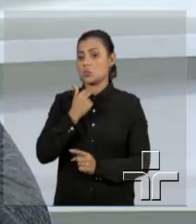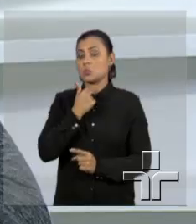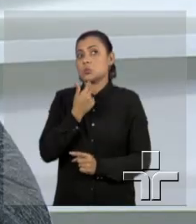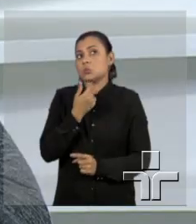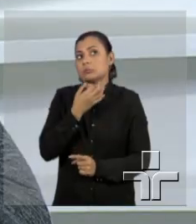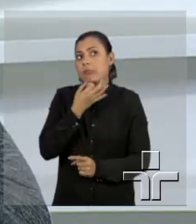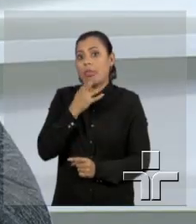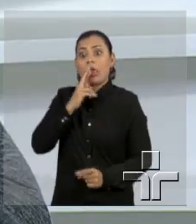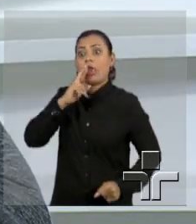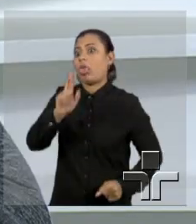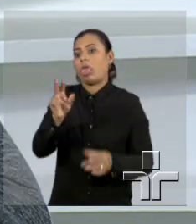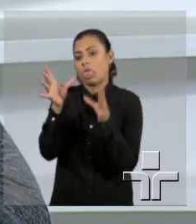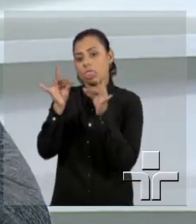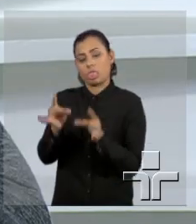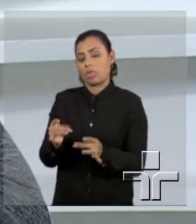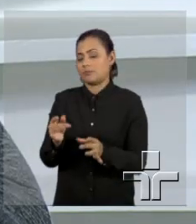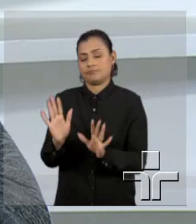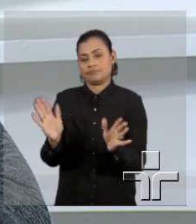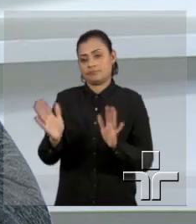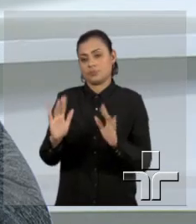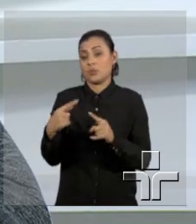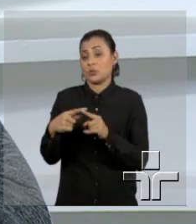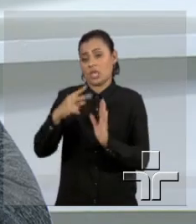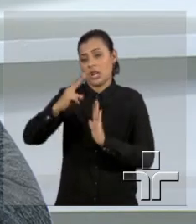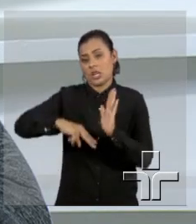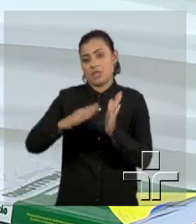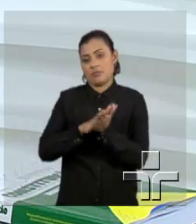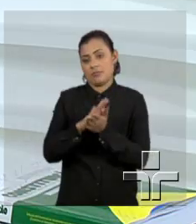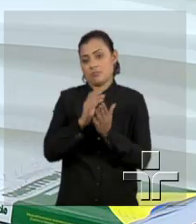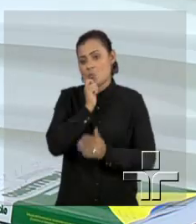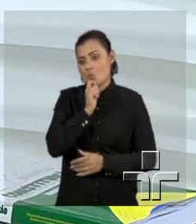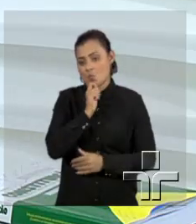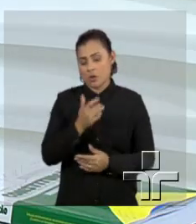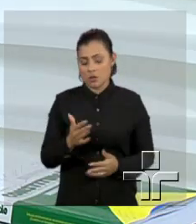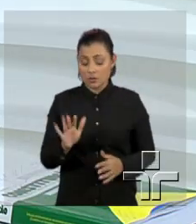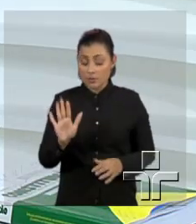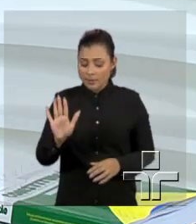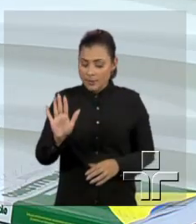resposta muito incisiva, muito categórica.